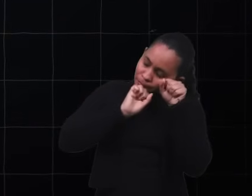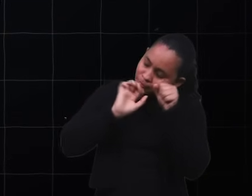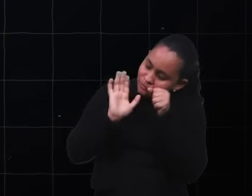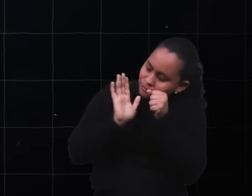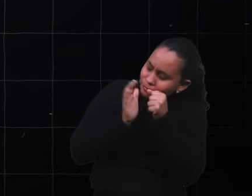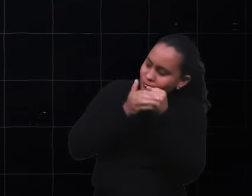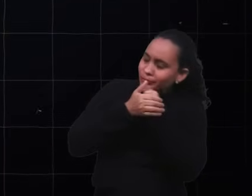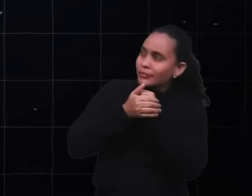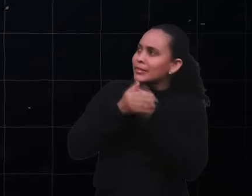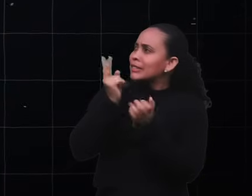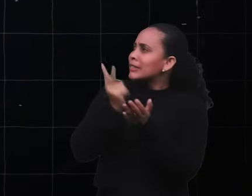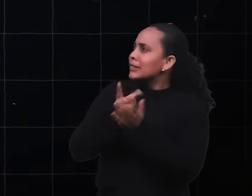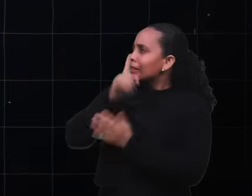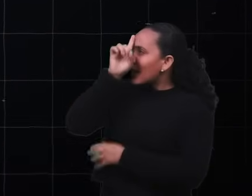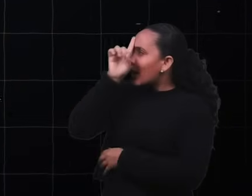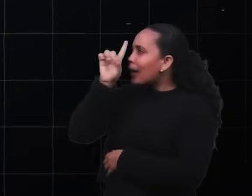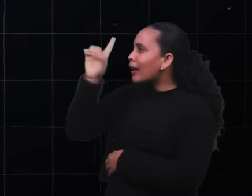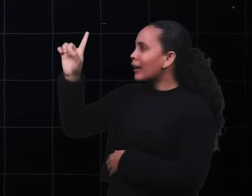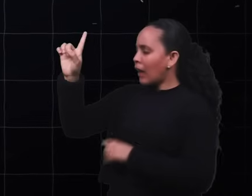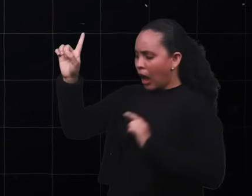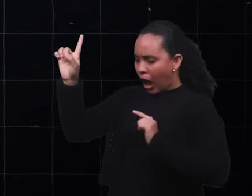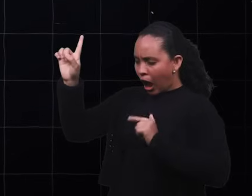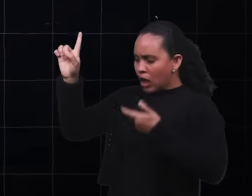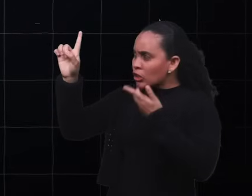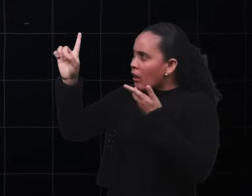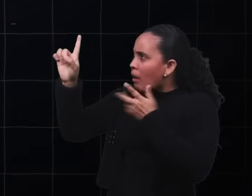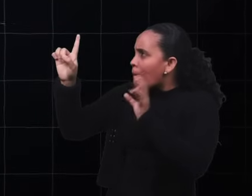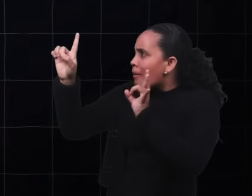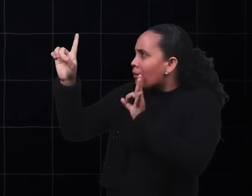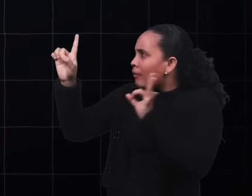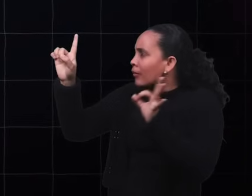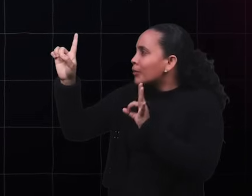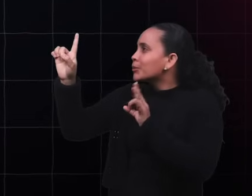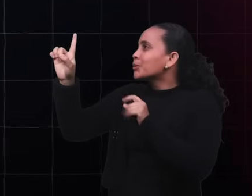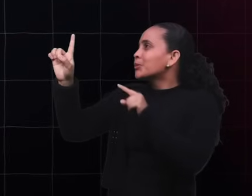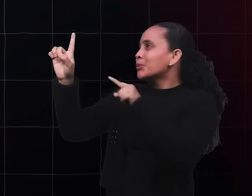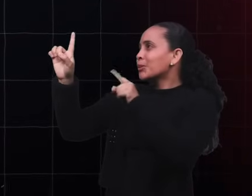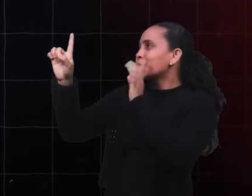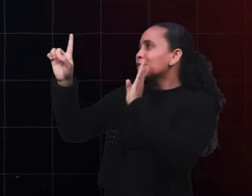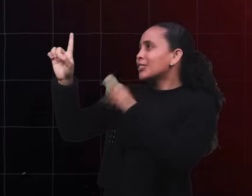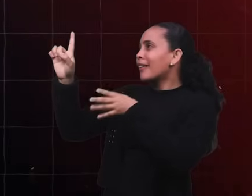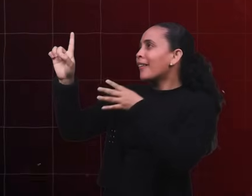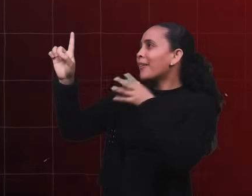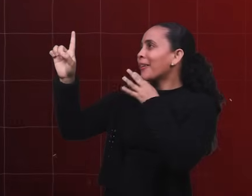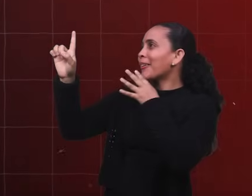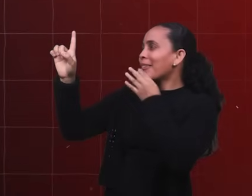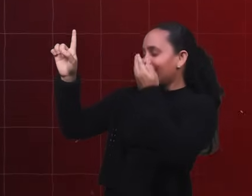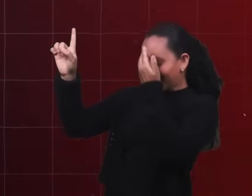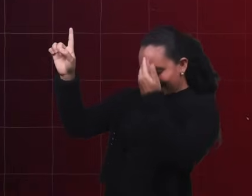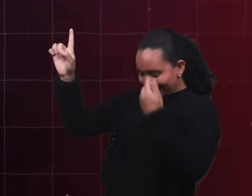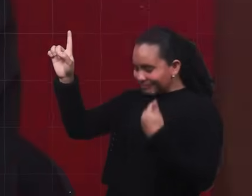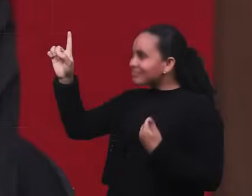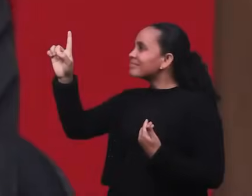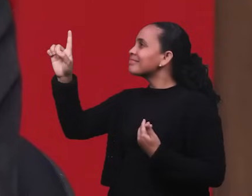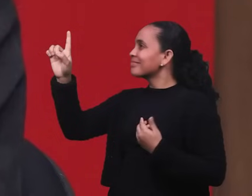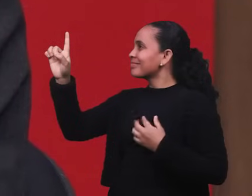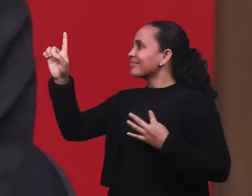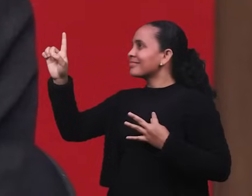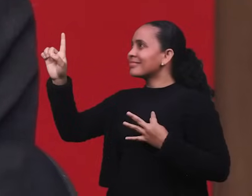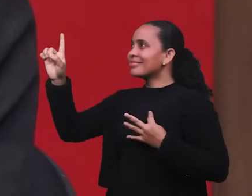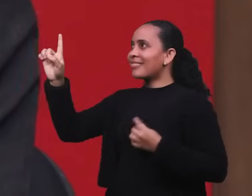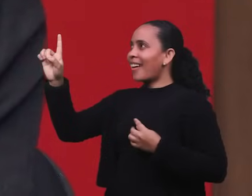meus caminhos. Sem que haja uma palavra na minha língua, eis que, ó Senhor, tudo conheces. Então